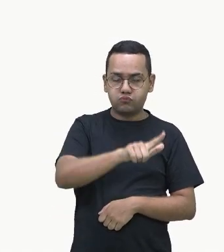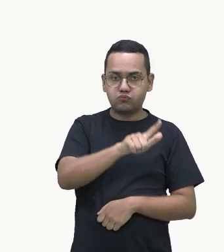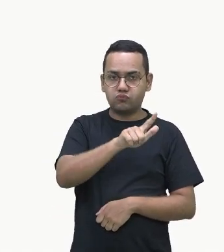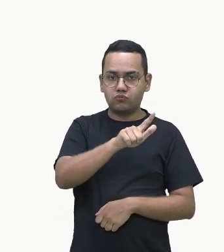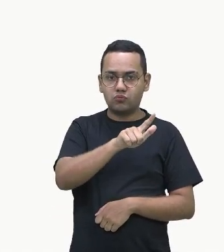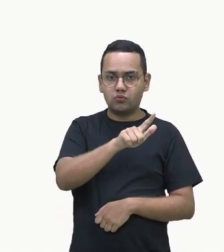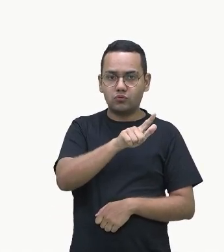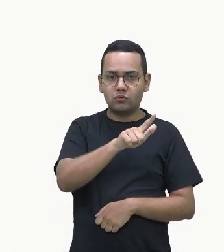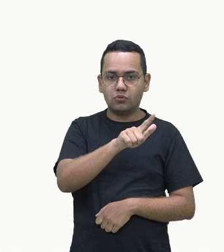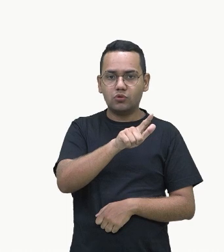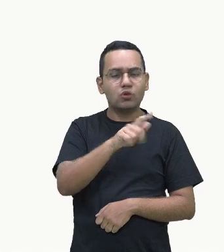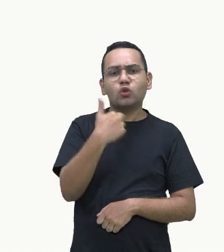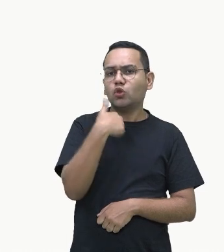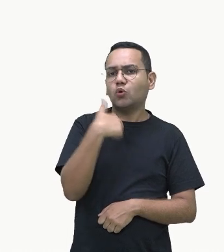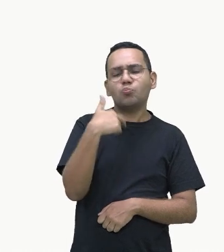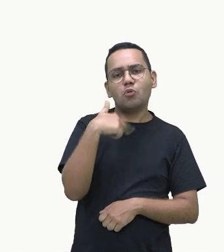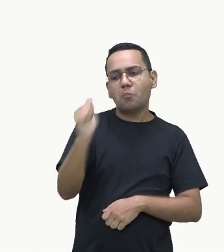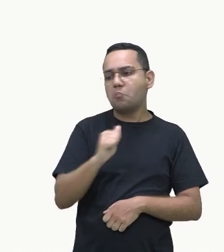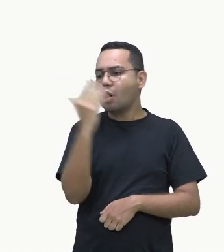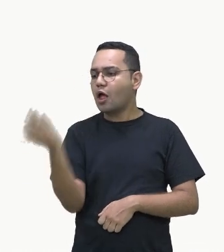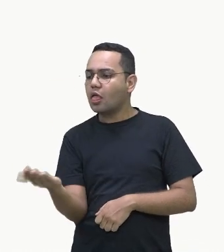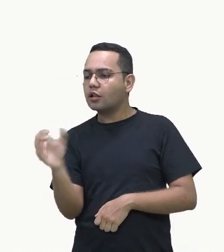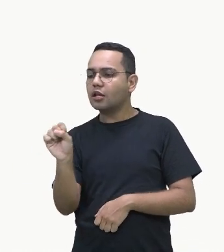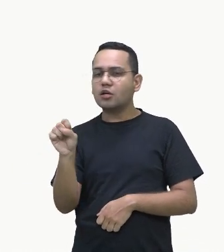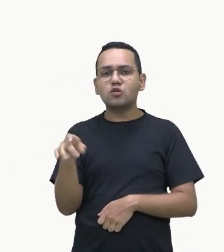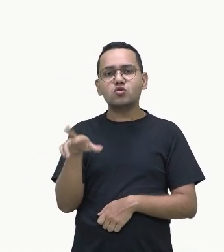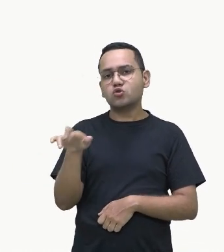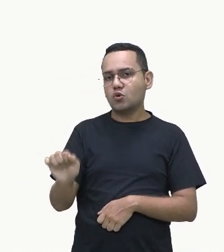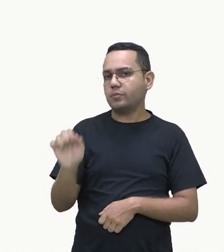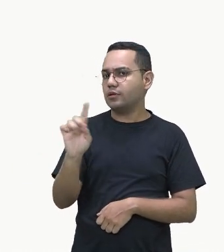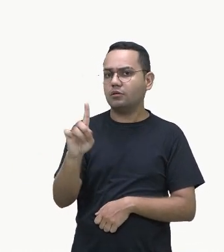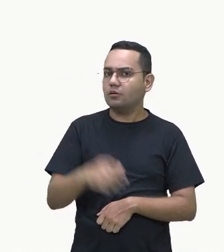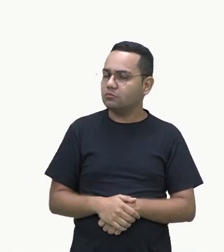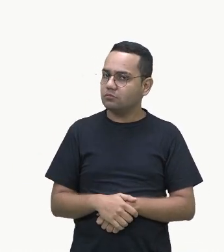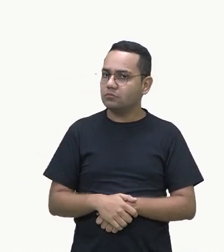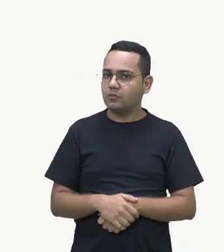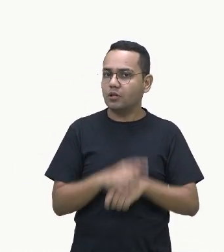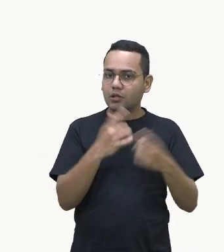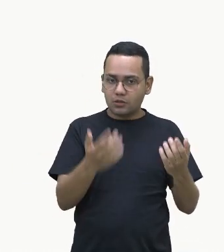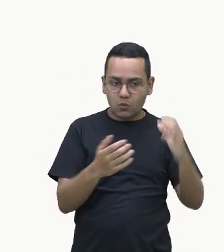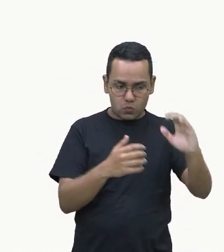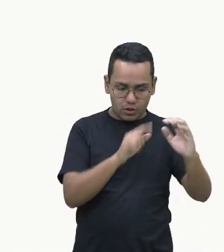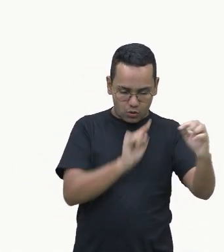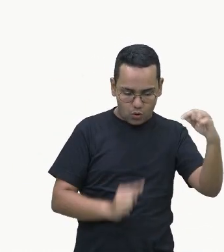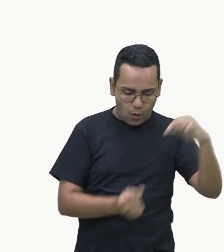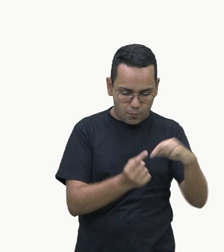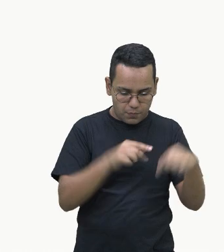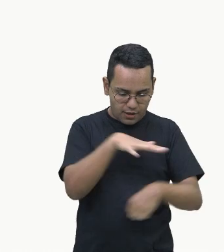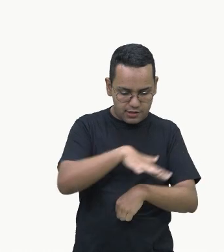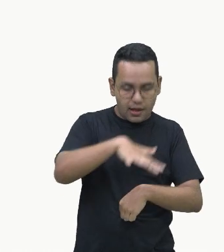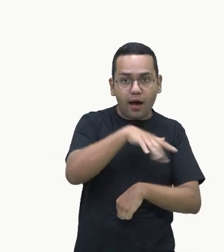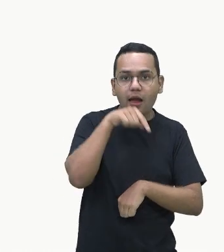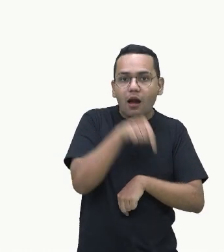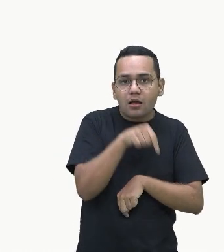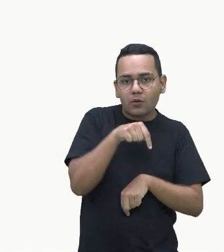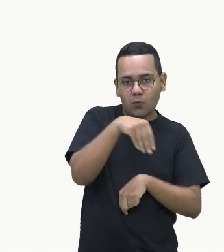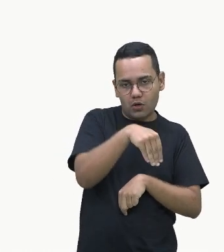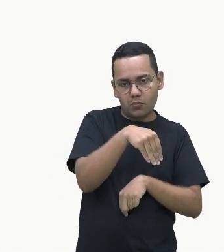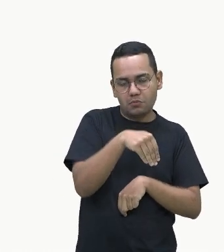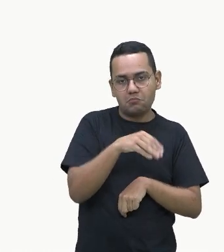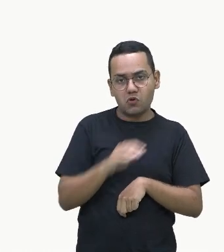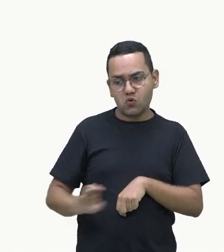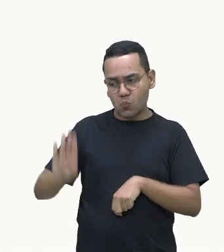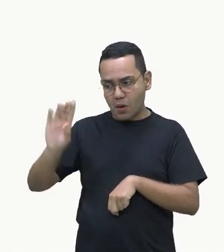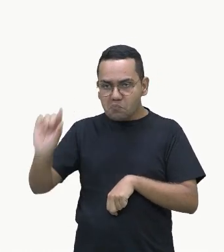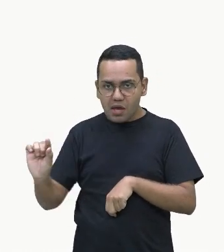a sombra aparecer lá do outro lado. Então, C só pode se relacionar com esta projeção M, assim como o